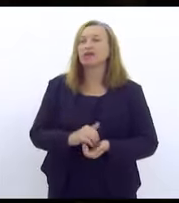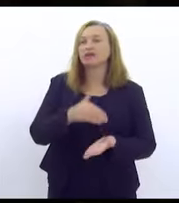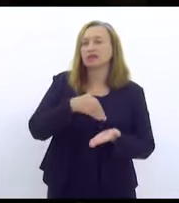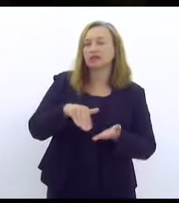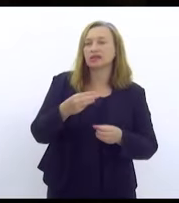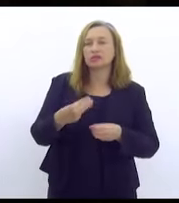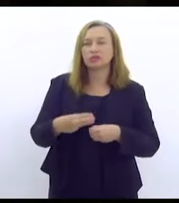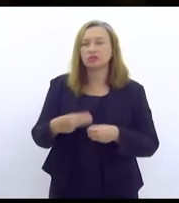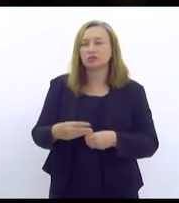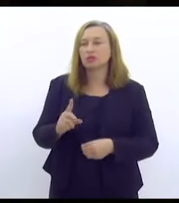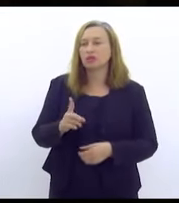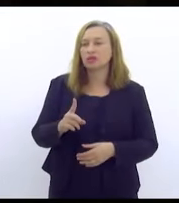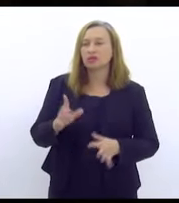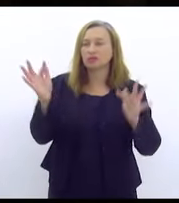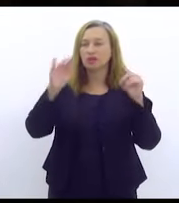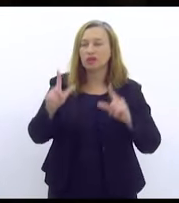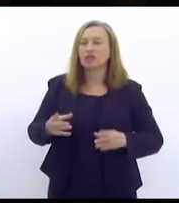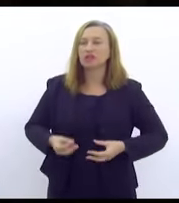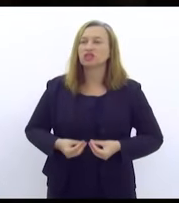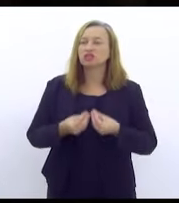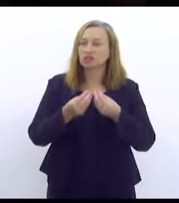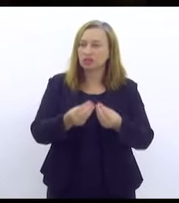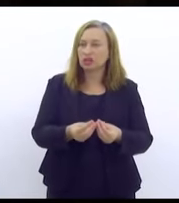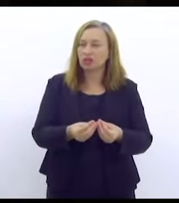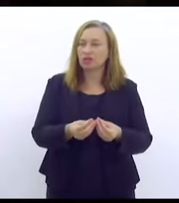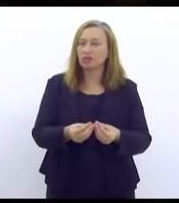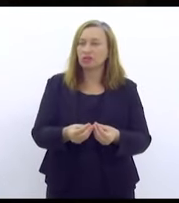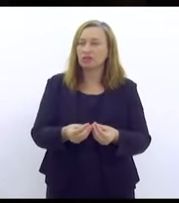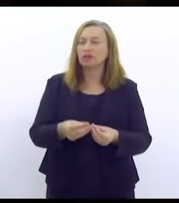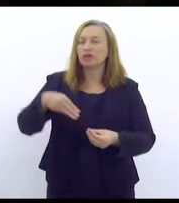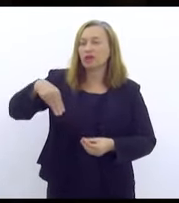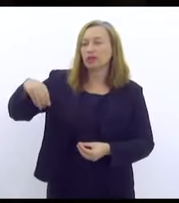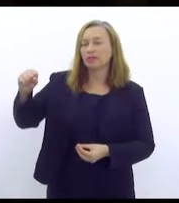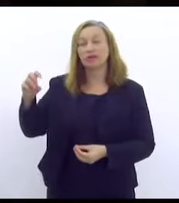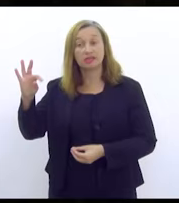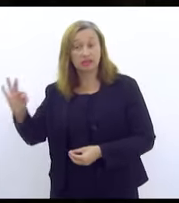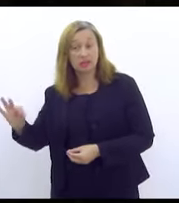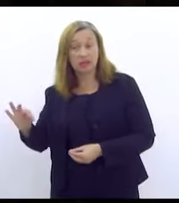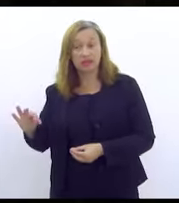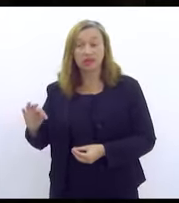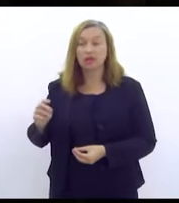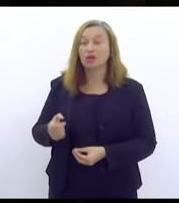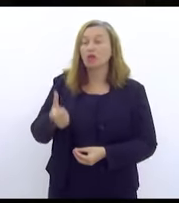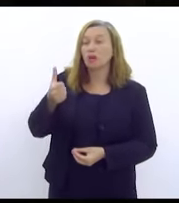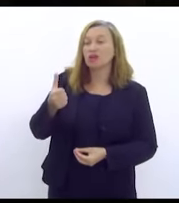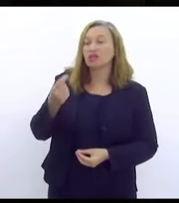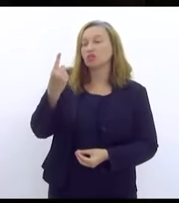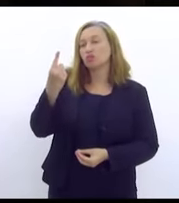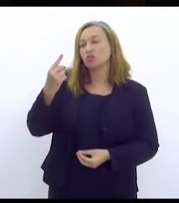não satisfeito, entregou para a turma do MST quase